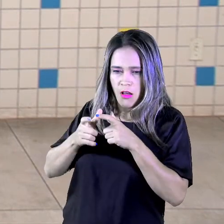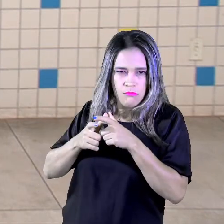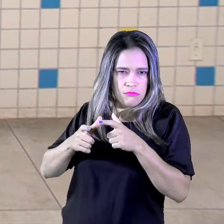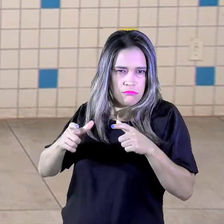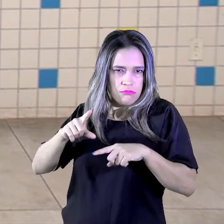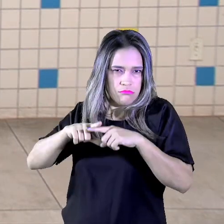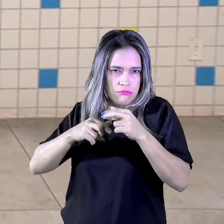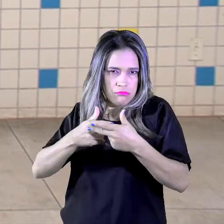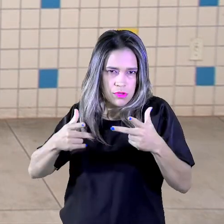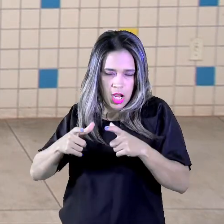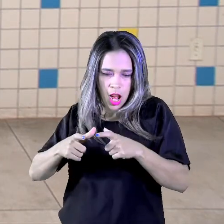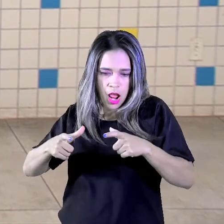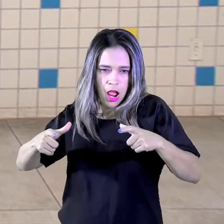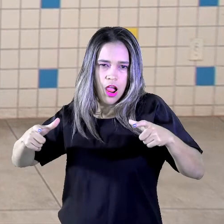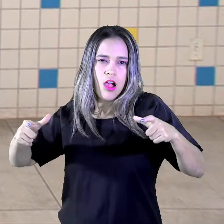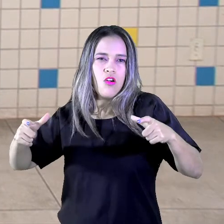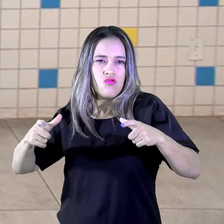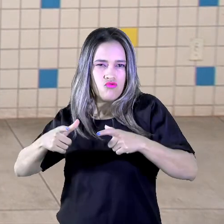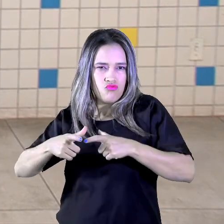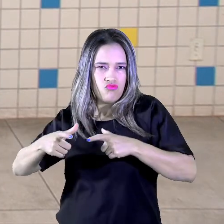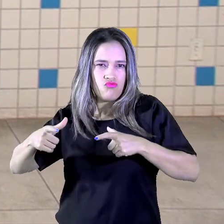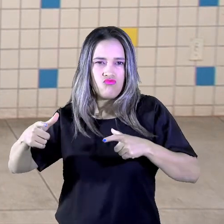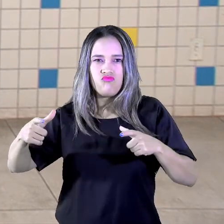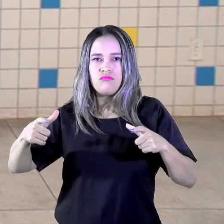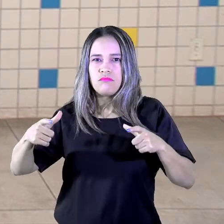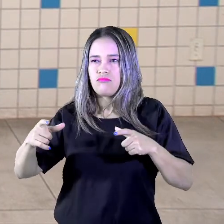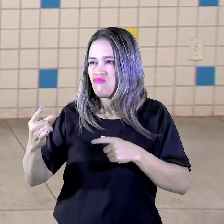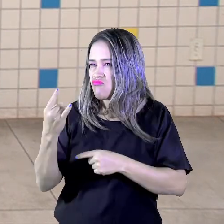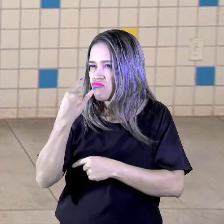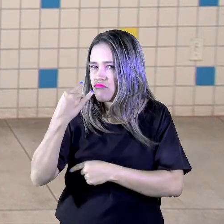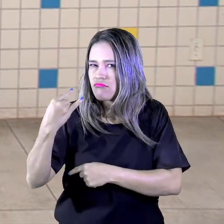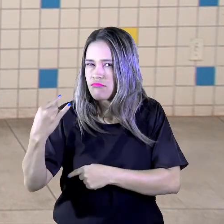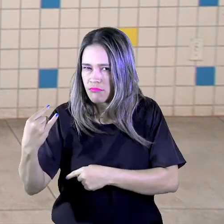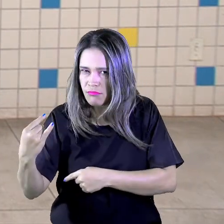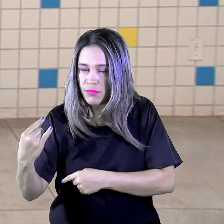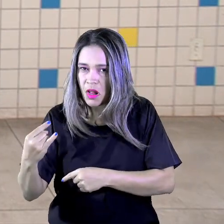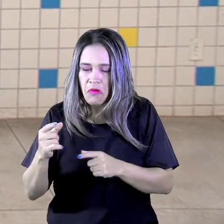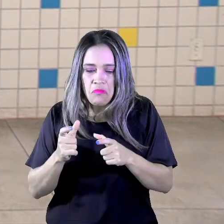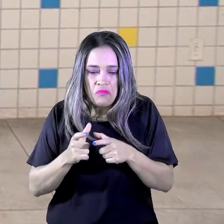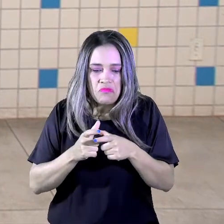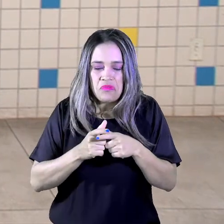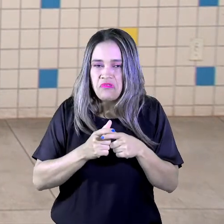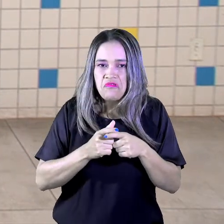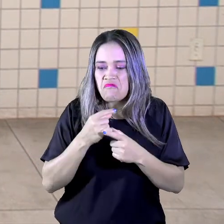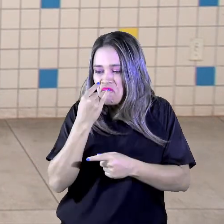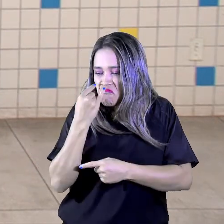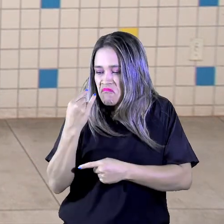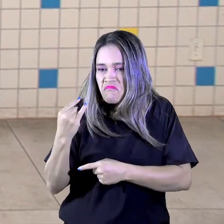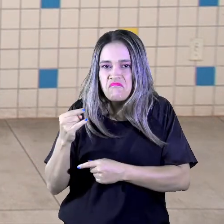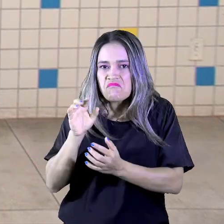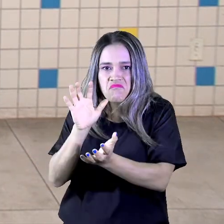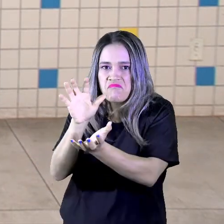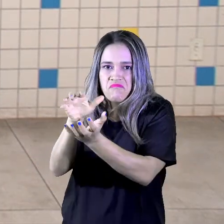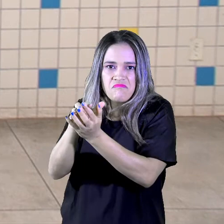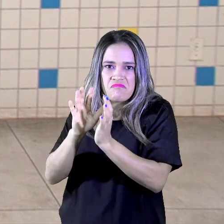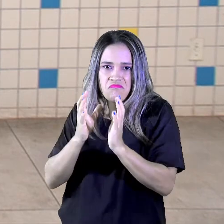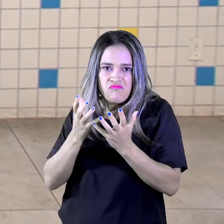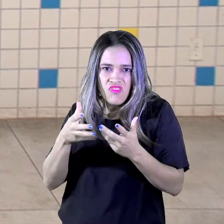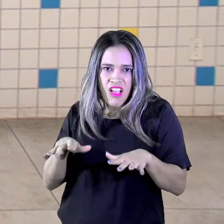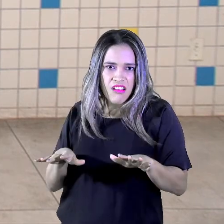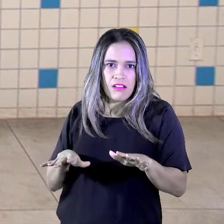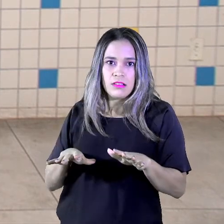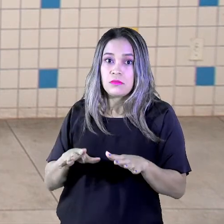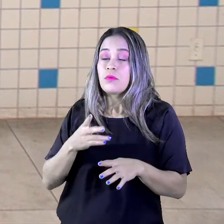coisas maiores, coisas que realmente o atraem. Então, coisas pequenas não atraem esse jacaré. Por que eu estou te falando